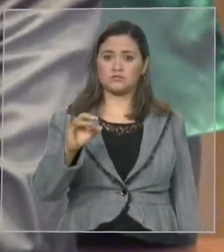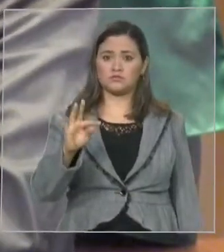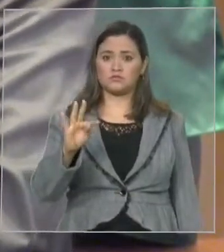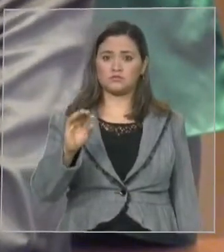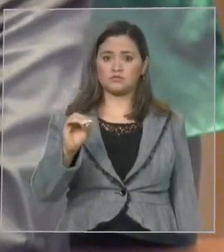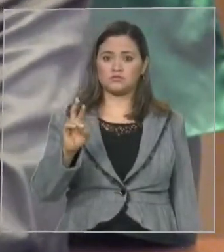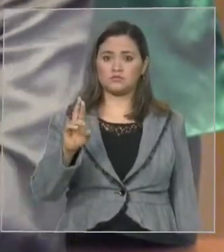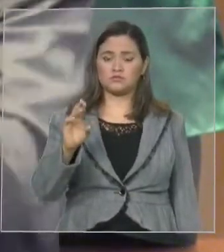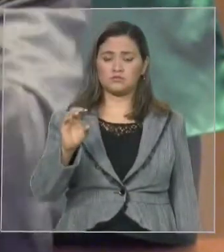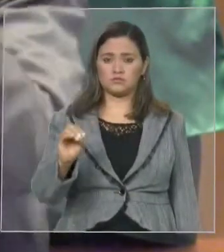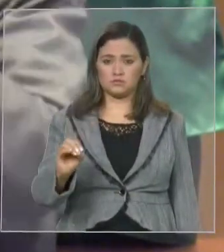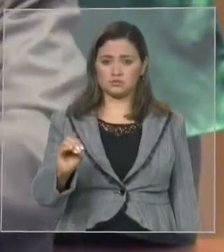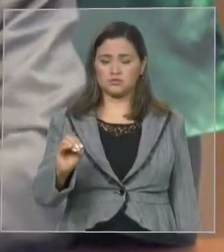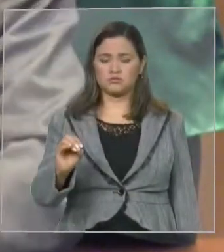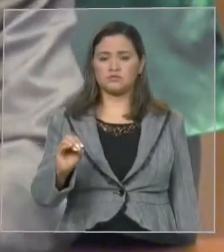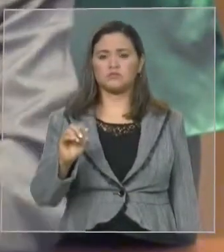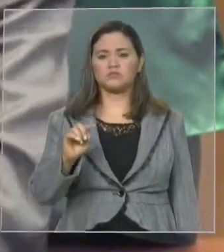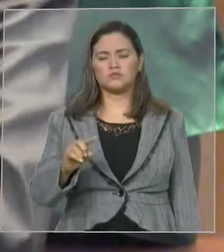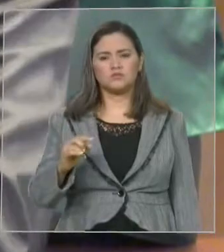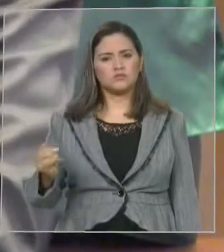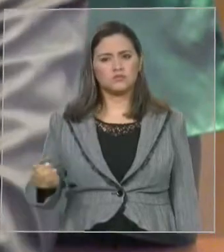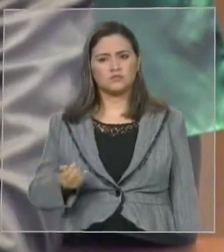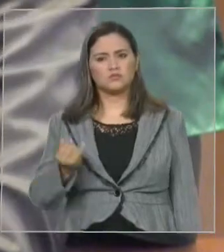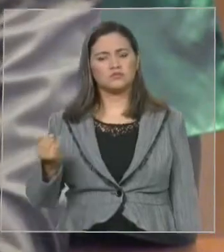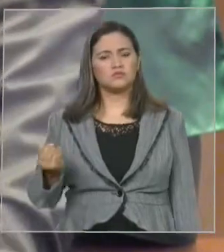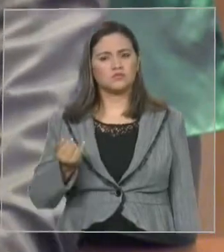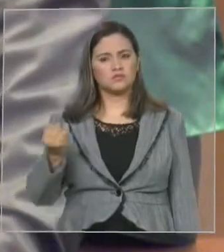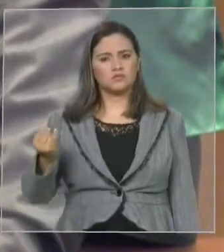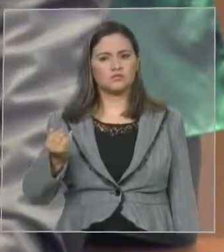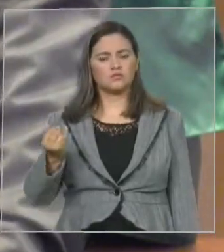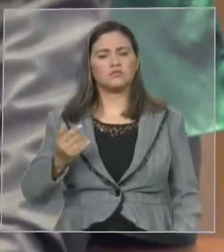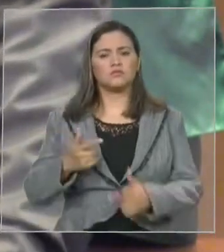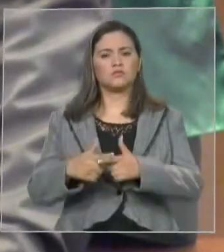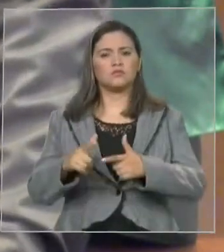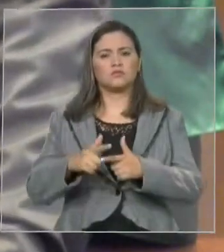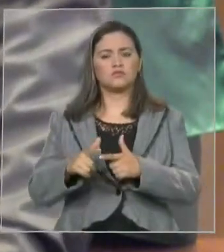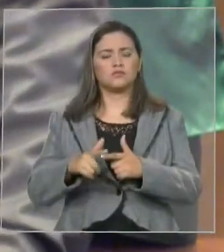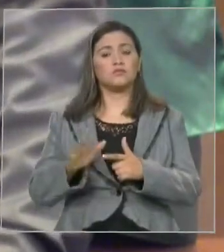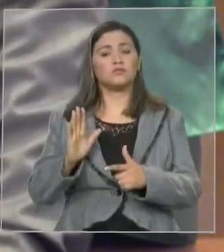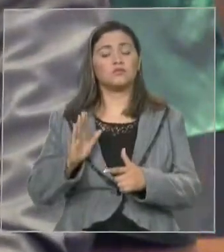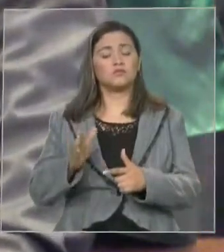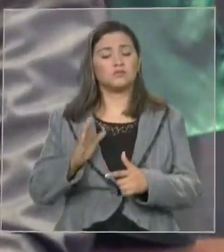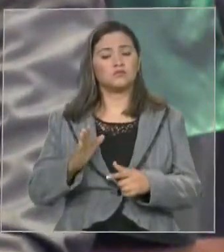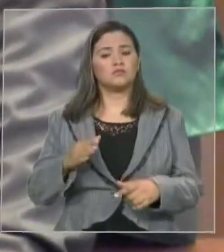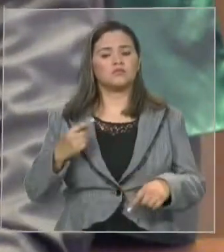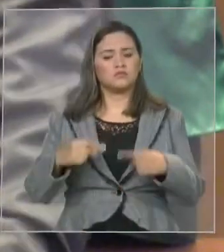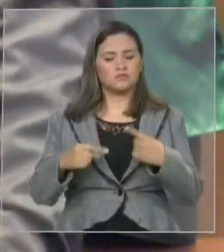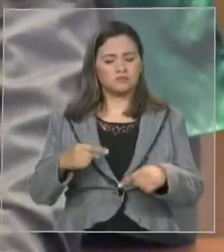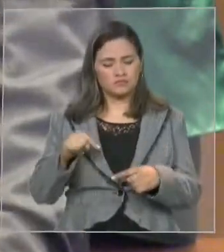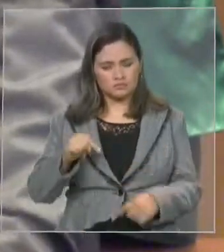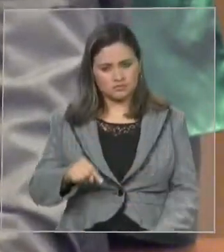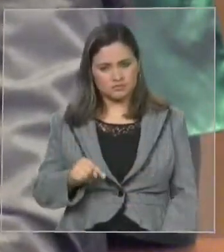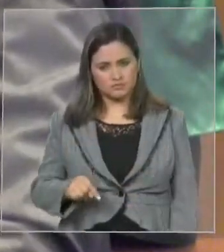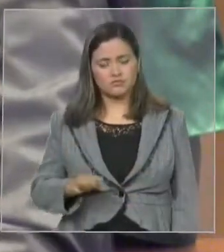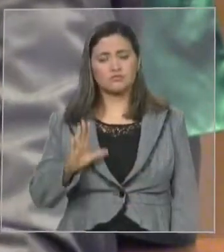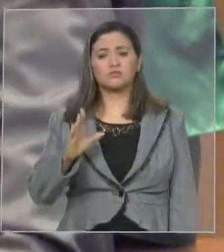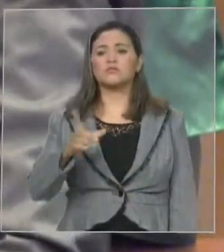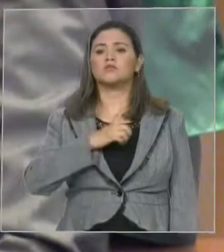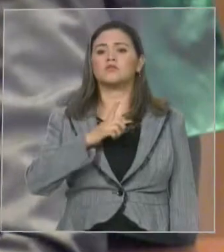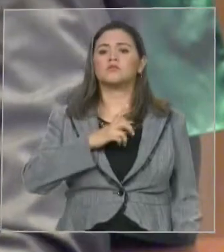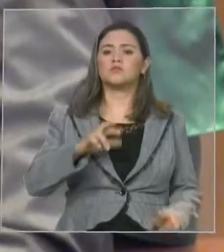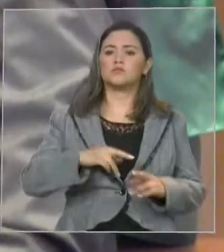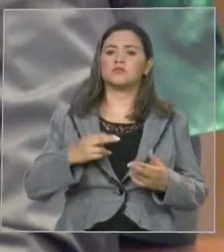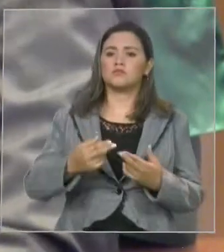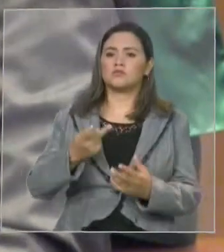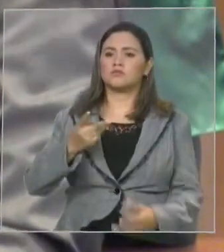iniciativa muito importante que já havíamos discutido nesta casa, já havia sido objeto, inclusive, de audiência pública lá em Peritoró, com a presença